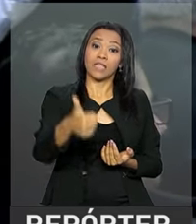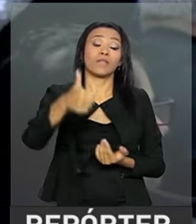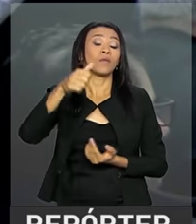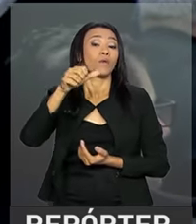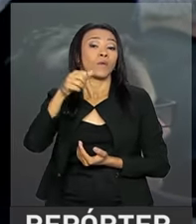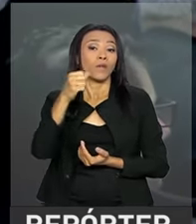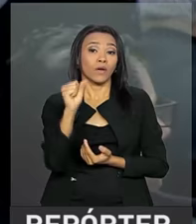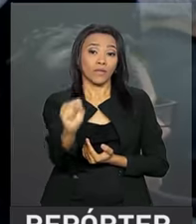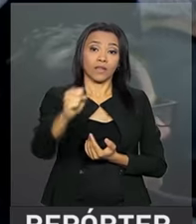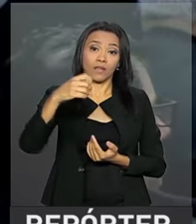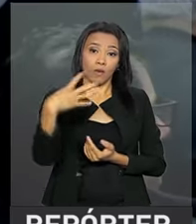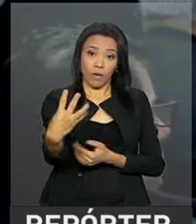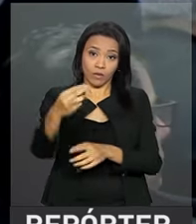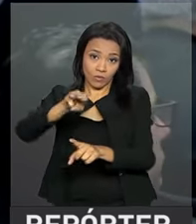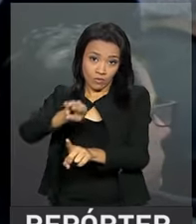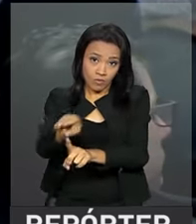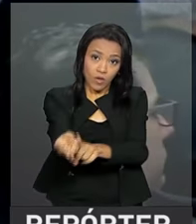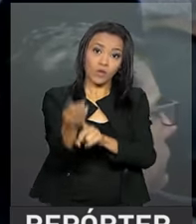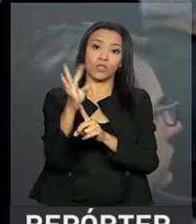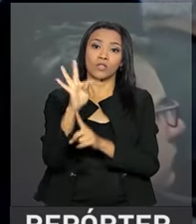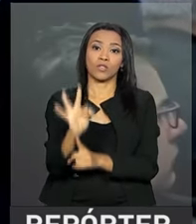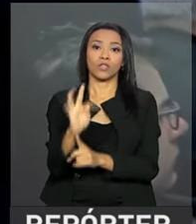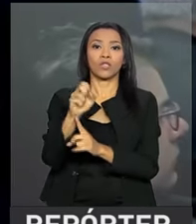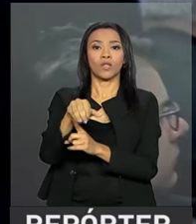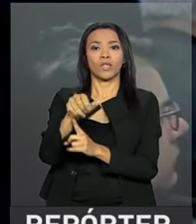milhões de toneladas, devido às